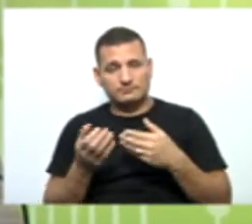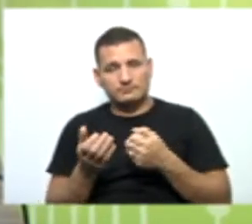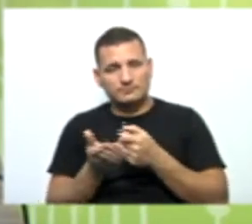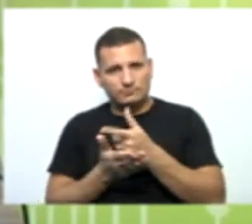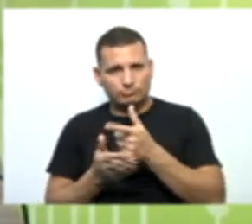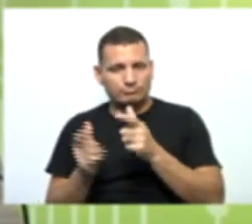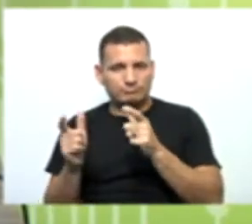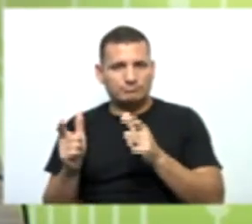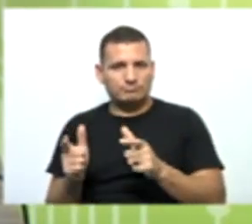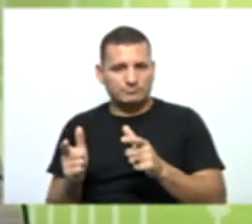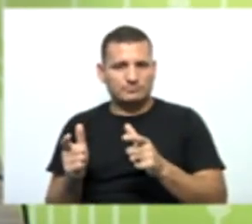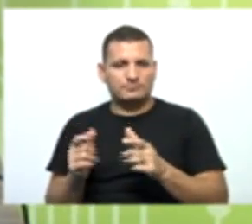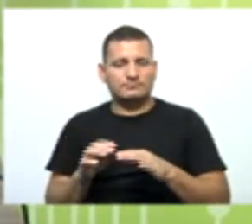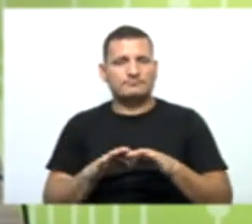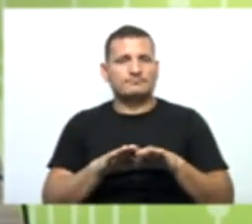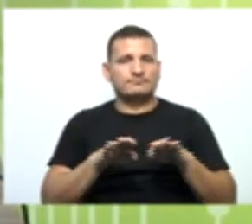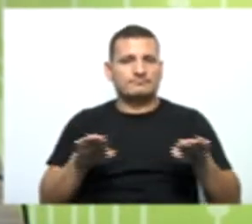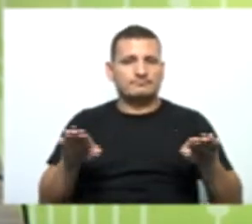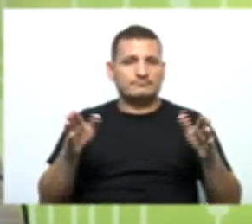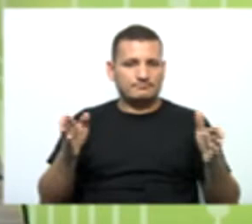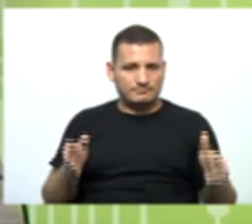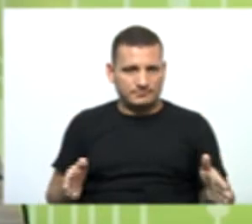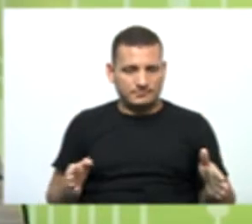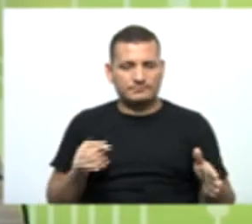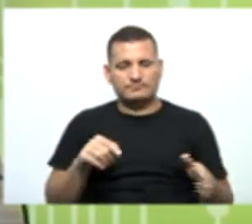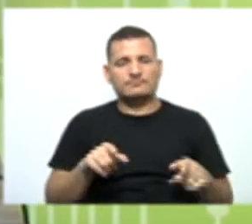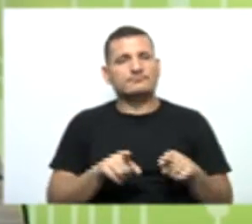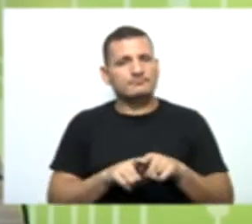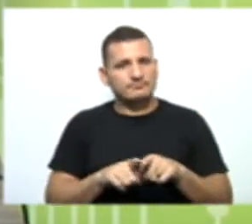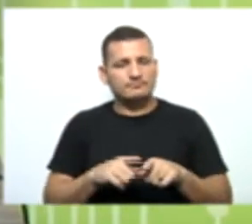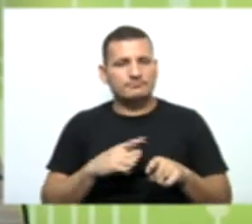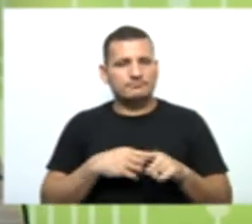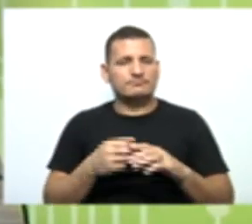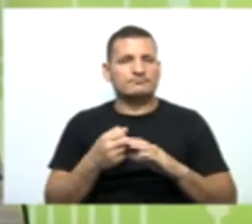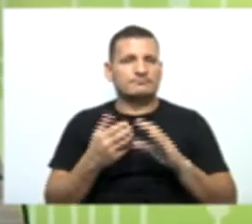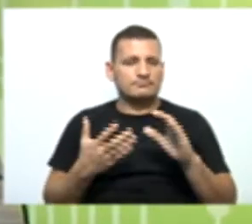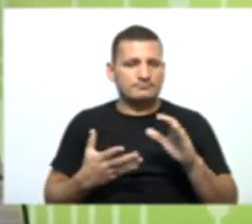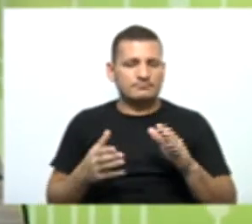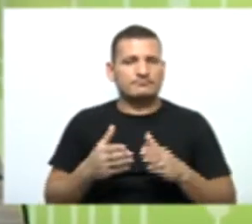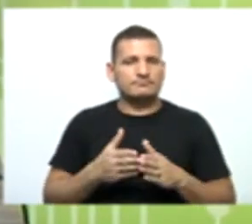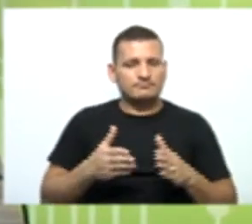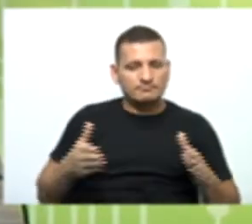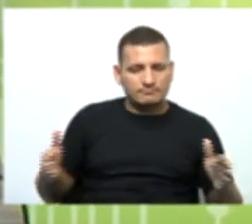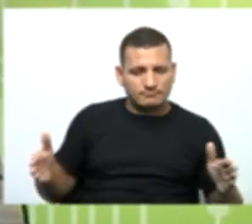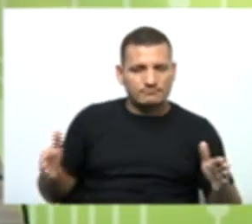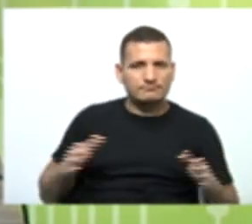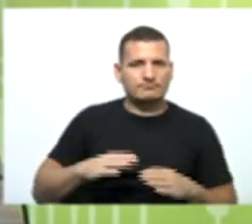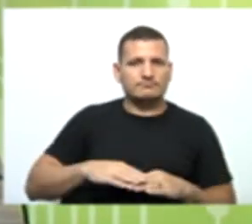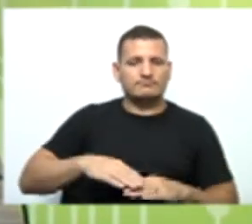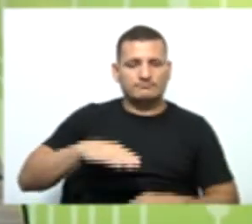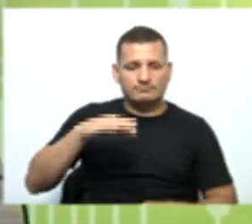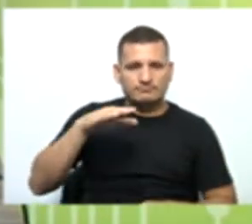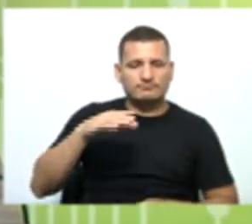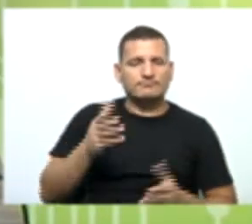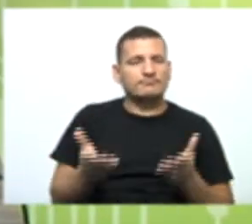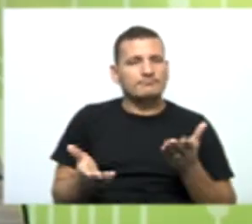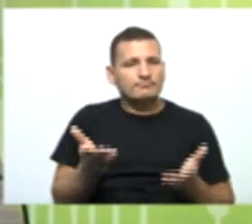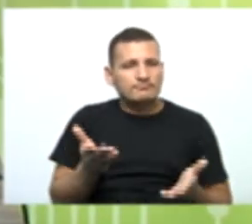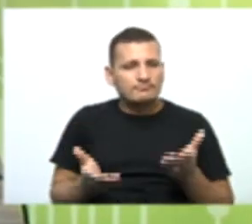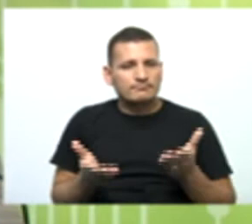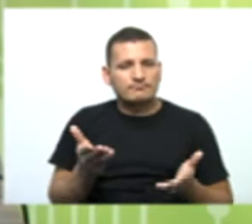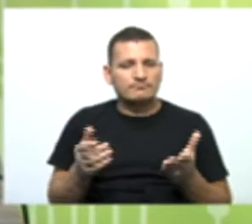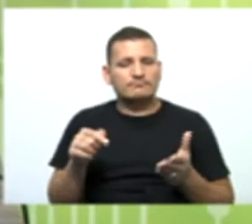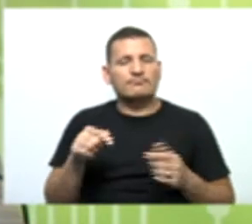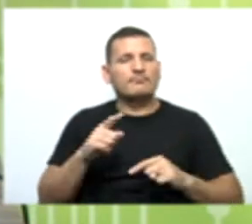lugar. Uma mesa também tem propriedades: comprimento, largura, altura, peso, material no